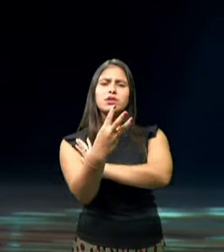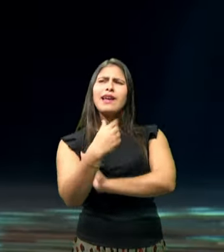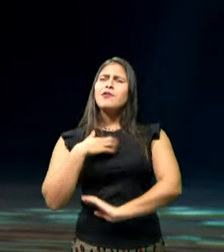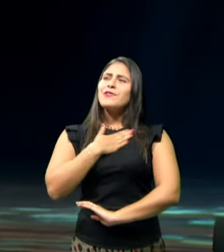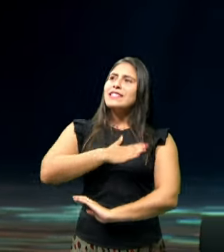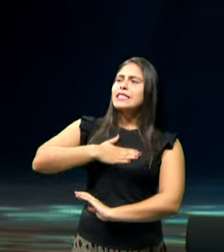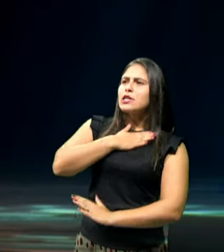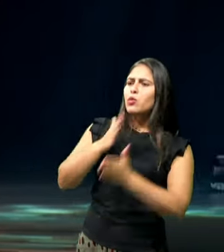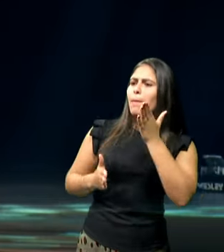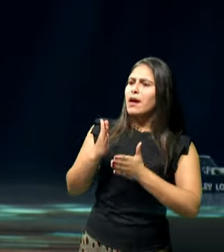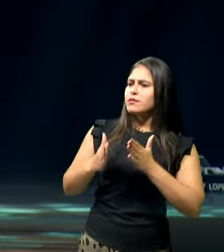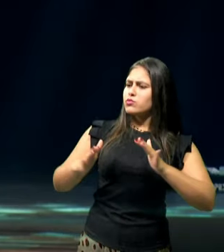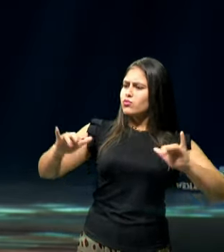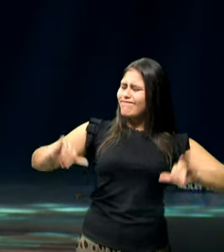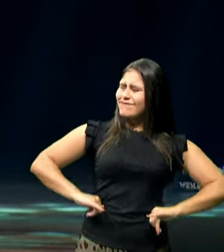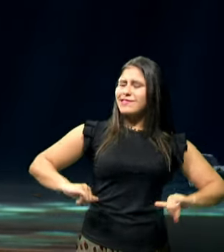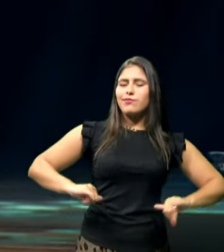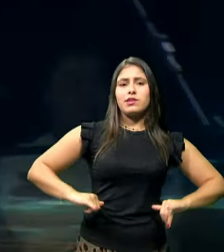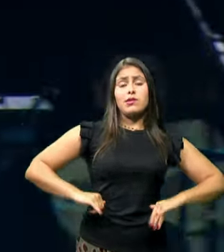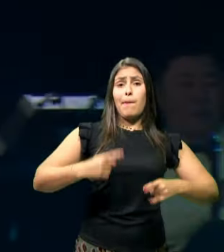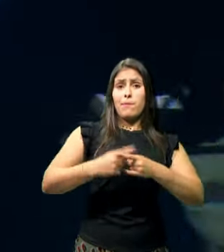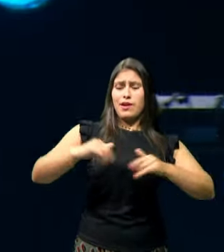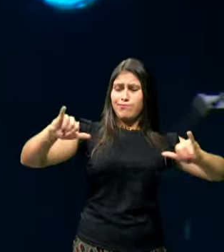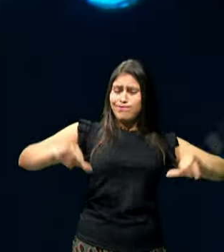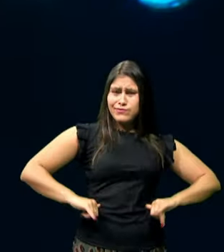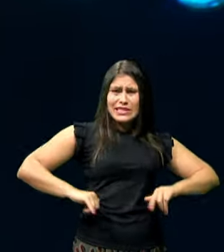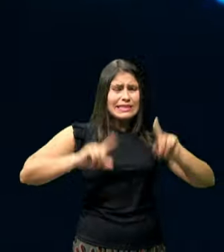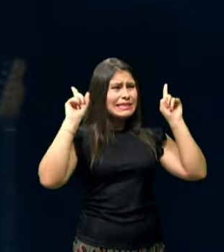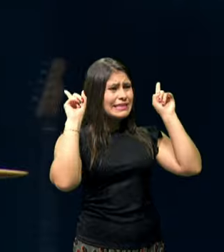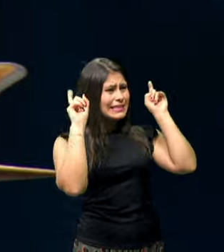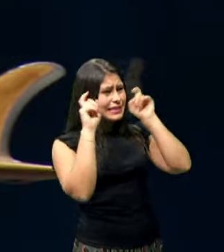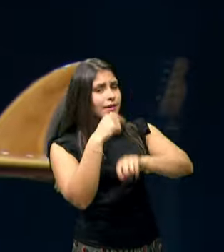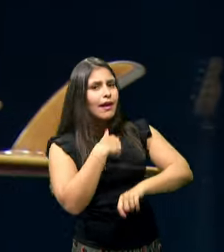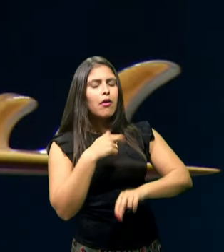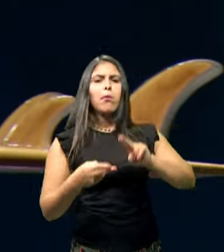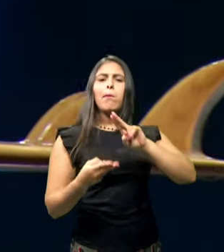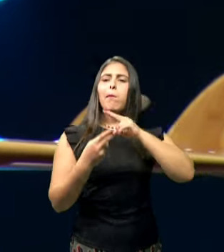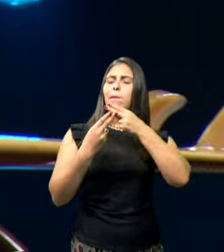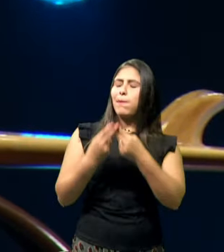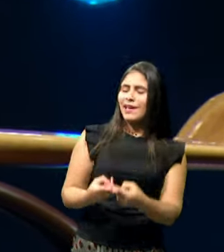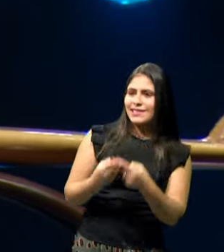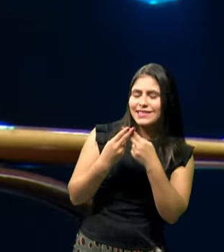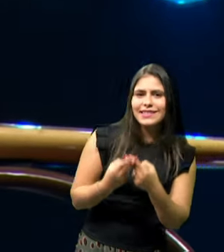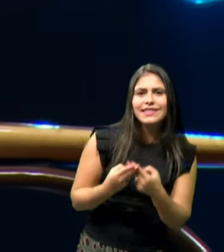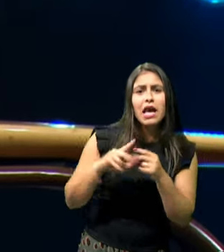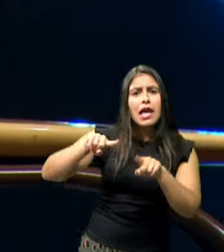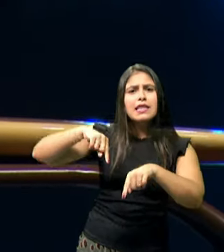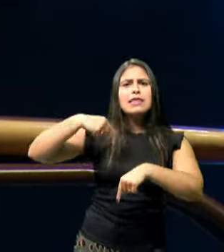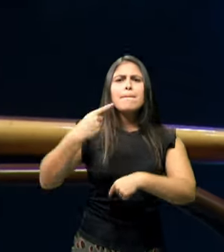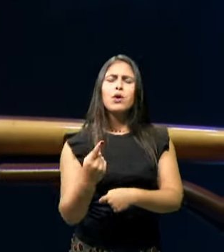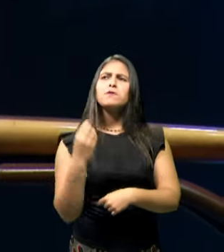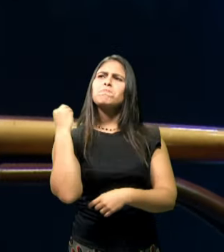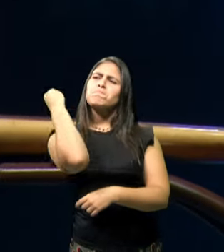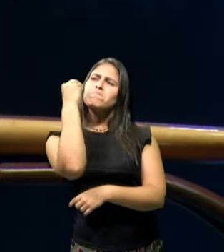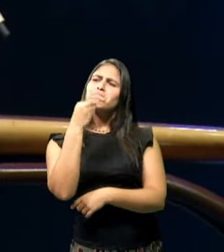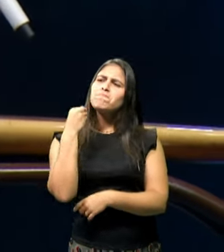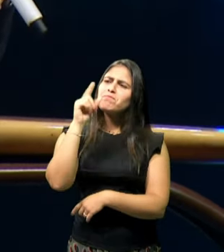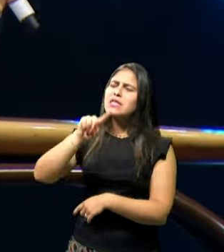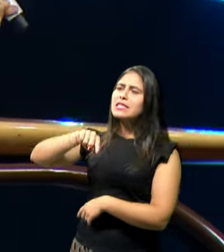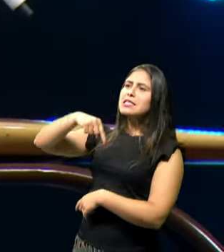na tribulação, porque a tribulação produz a paciência